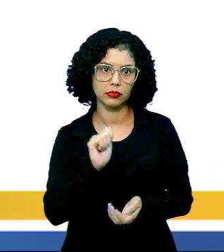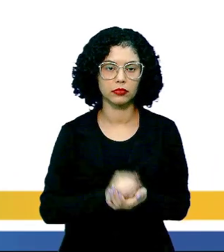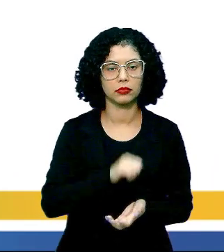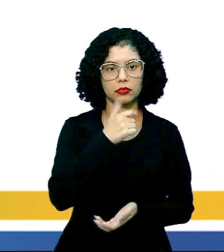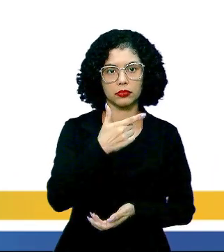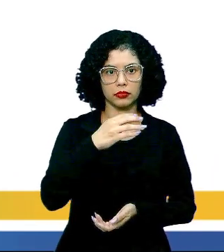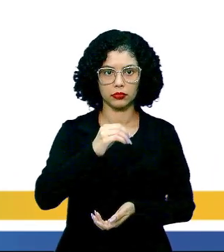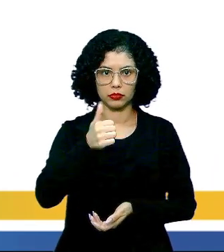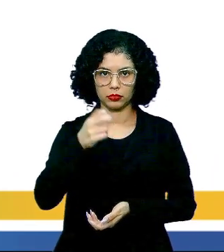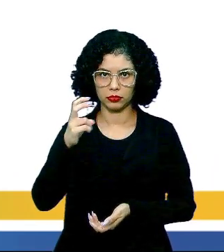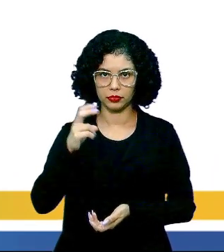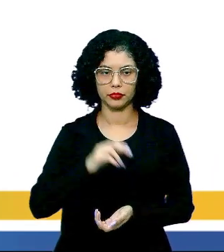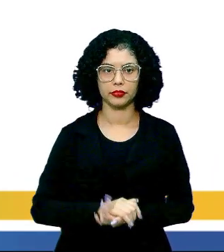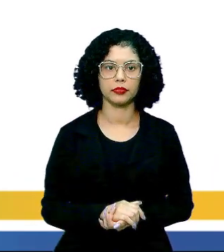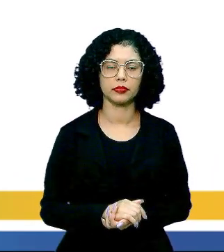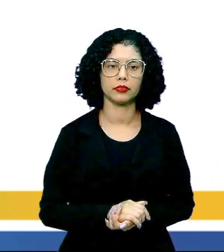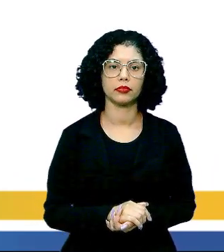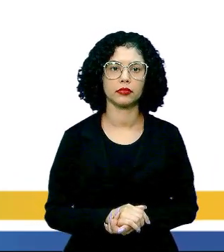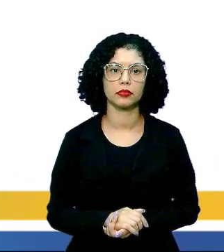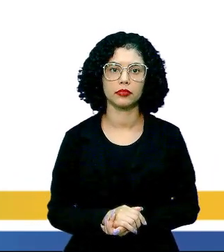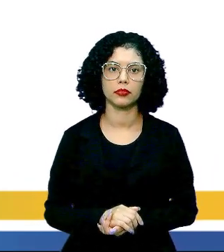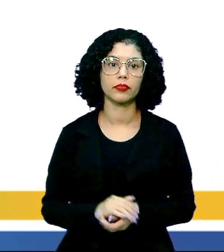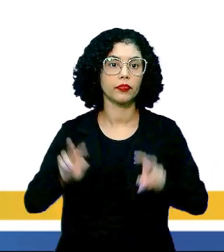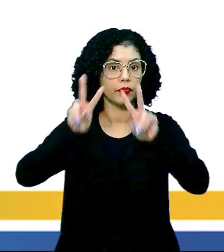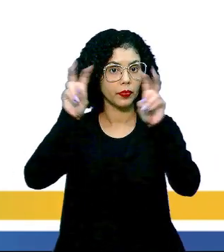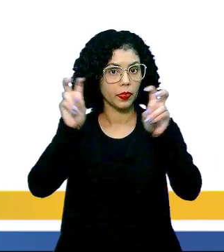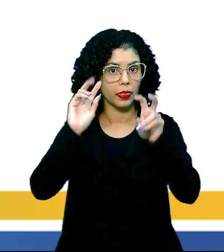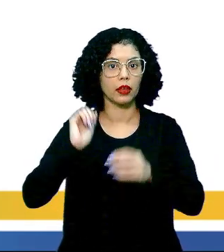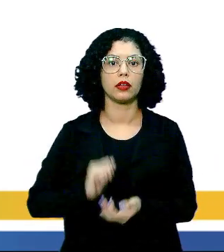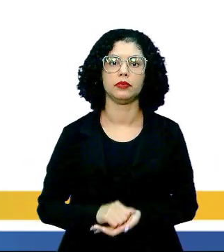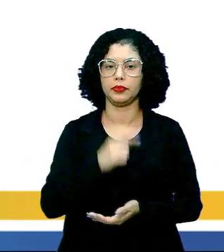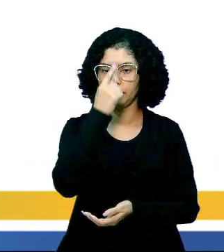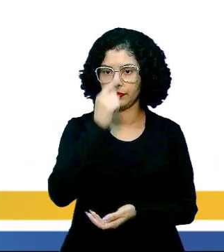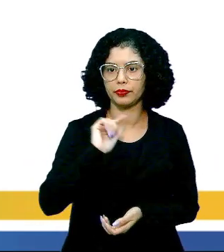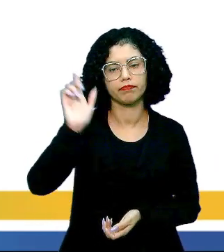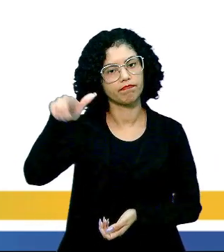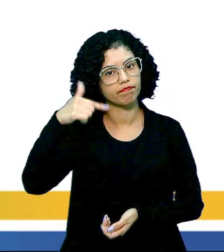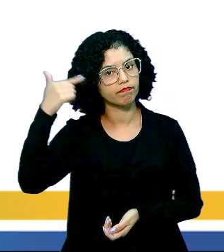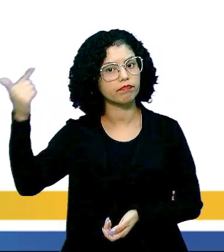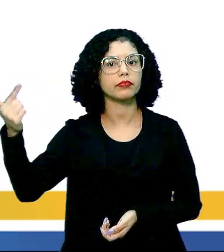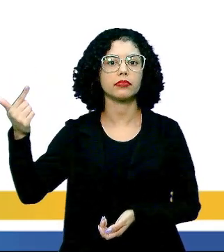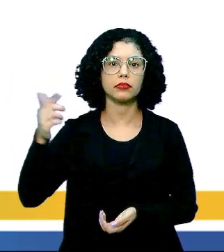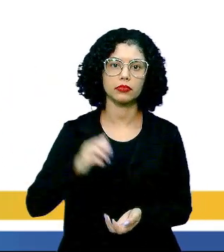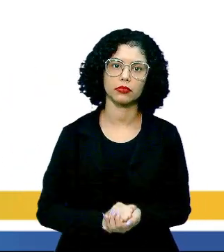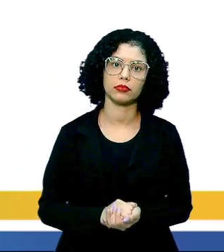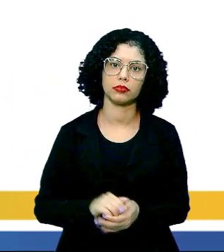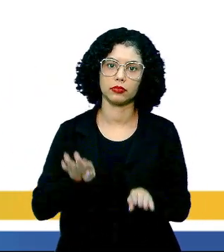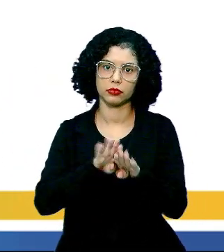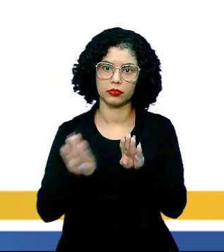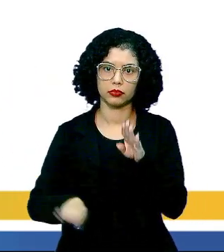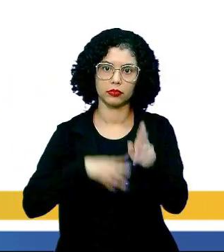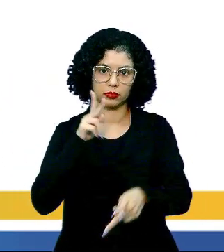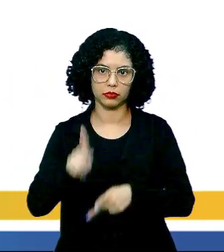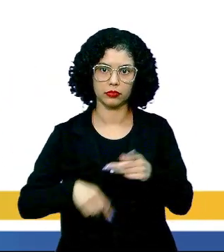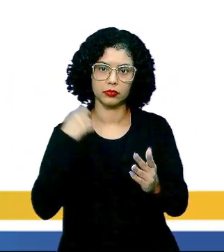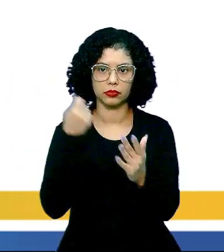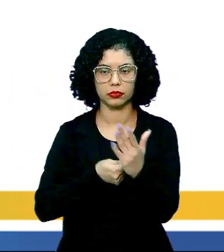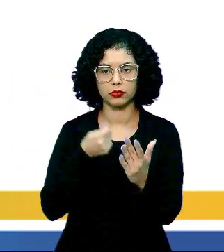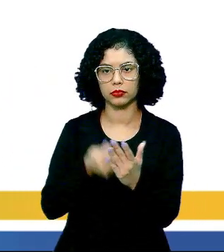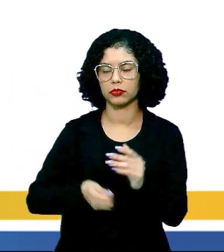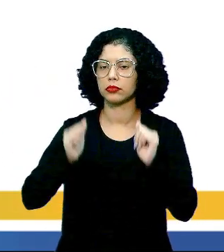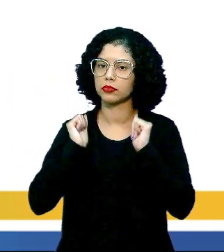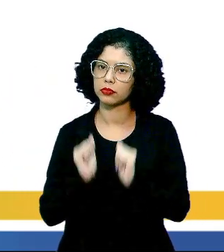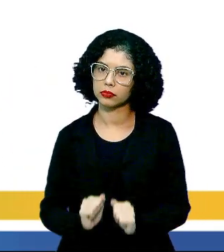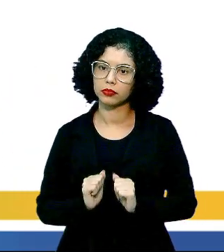em 2015. Sobre esses e outros episódios de deslocamentos